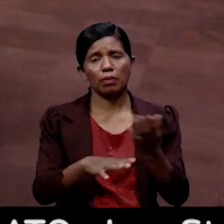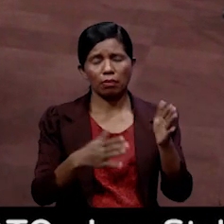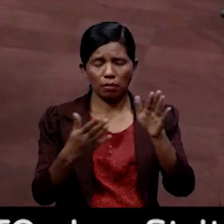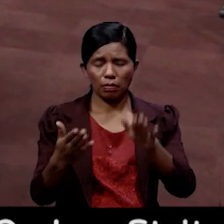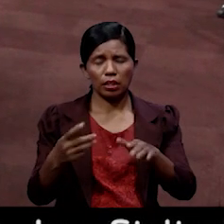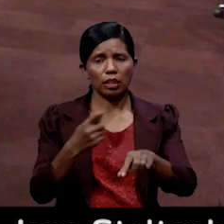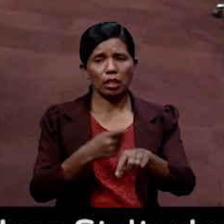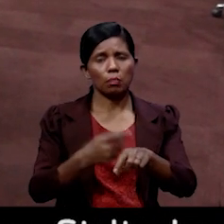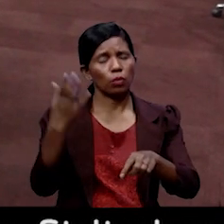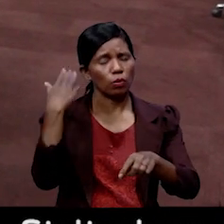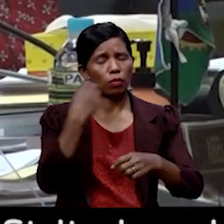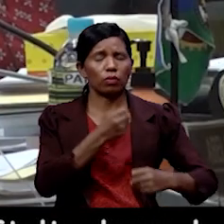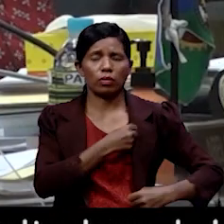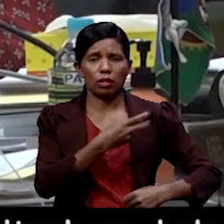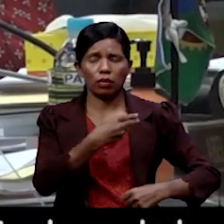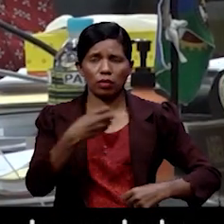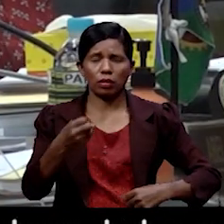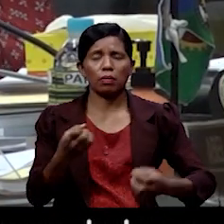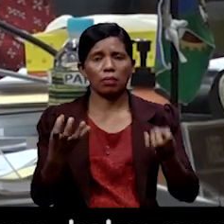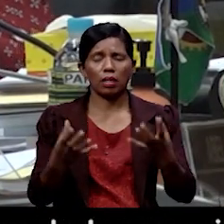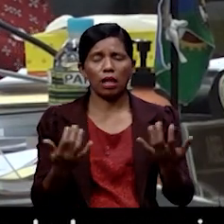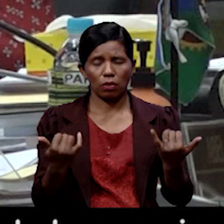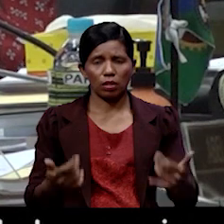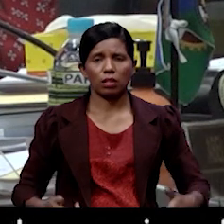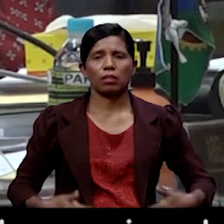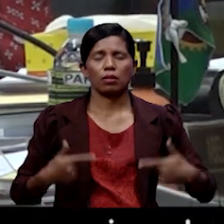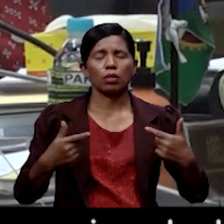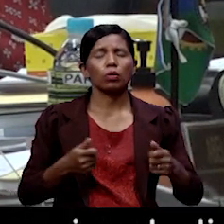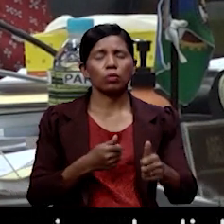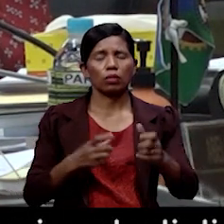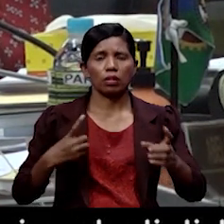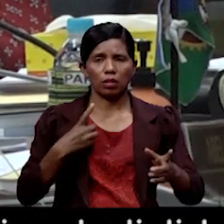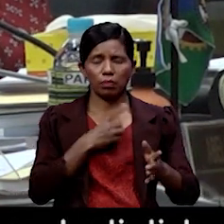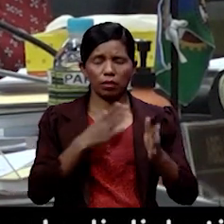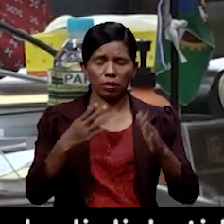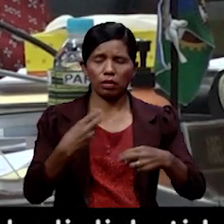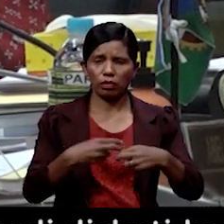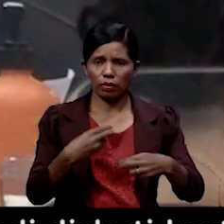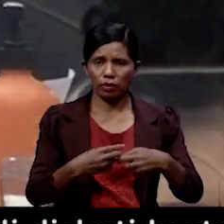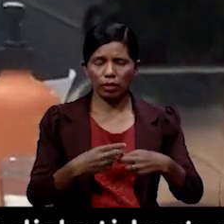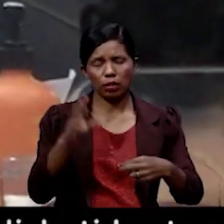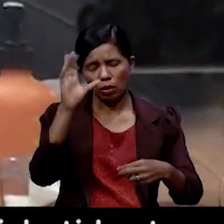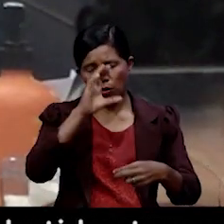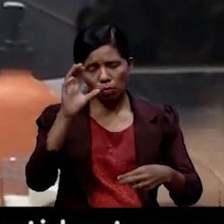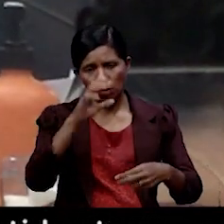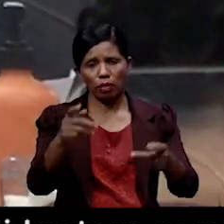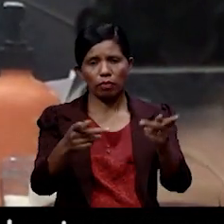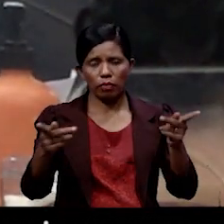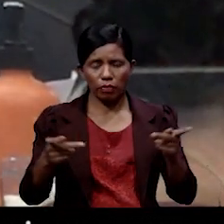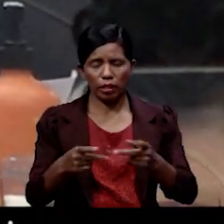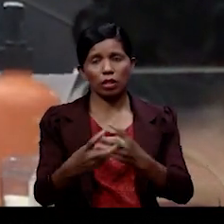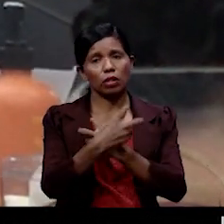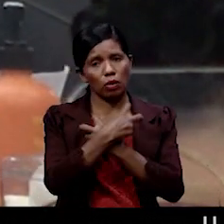no ex-comandante Indonésia Nyambarat Semoris. Tuir deputado ne se difícil lutang ato identifica paradeiro restos